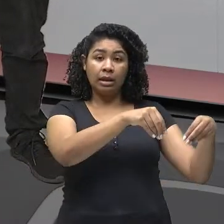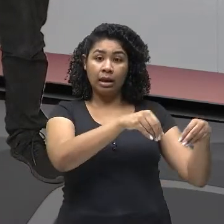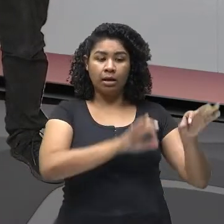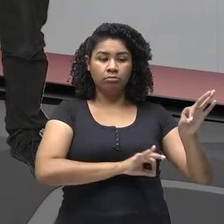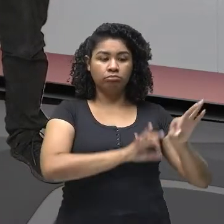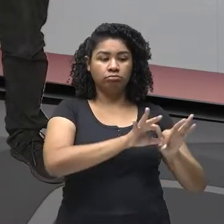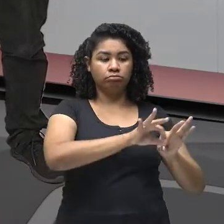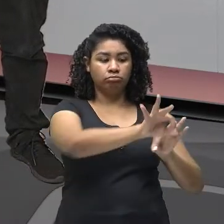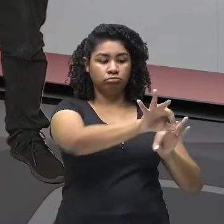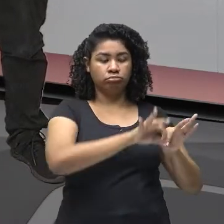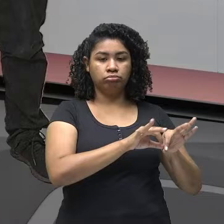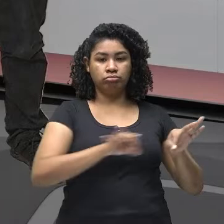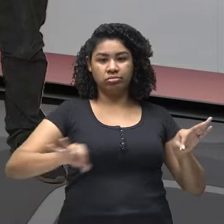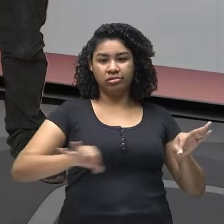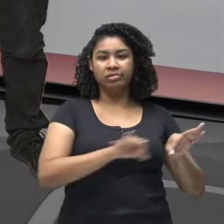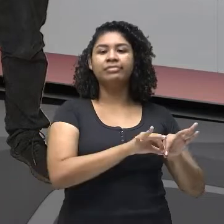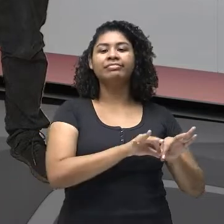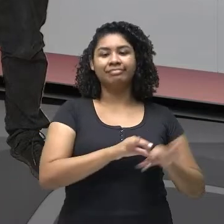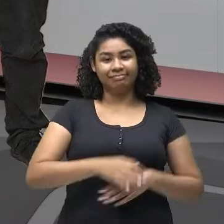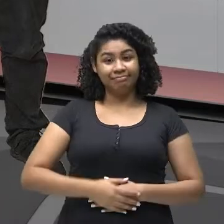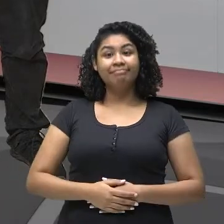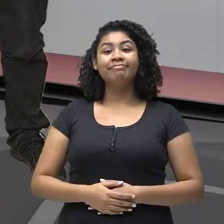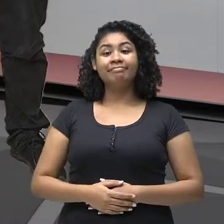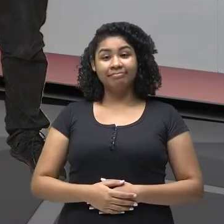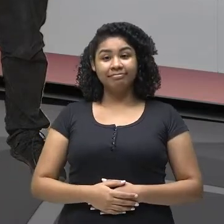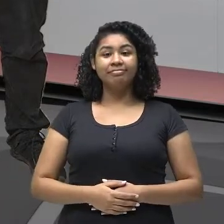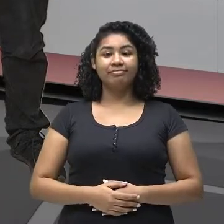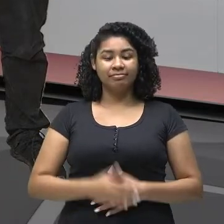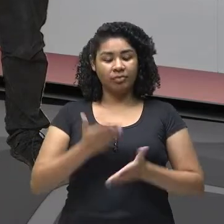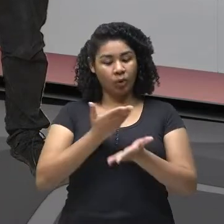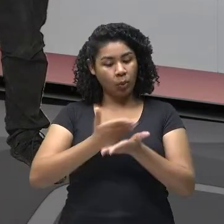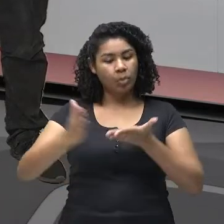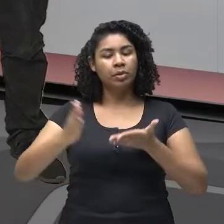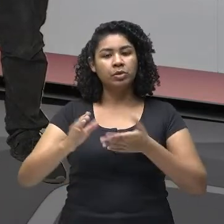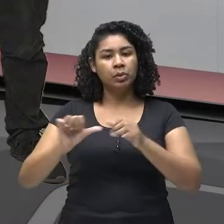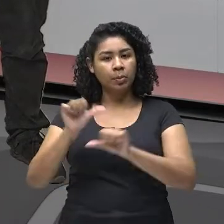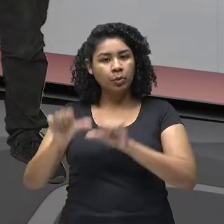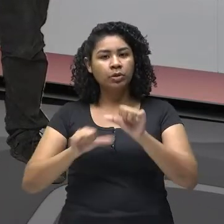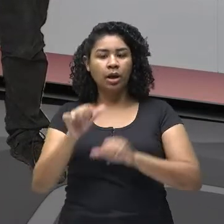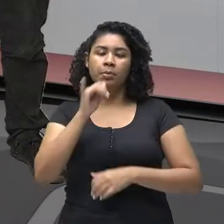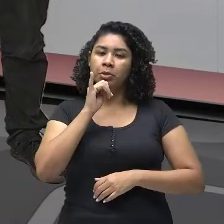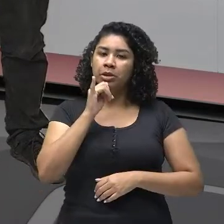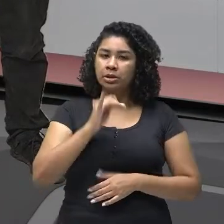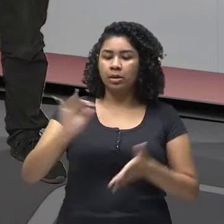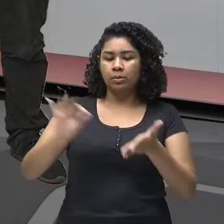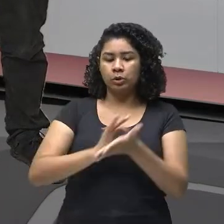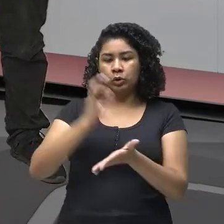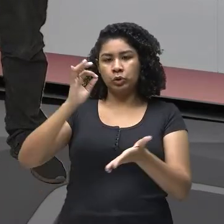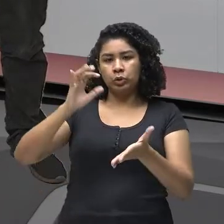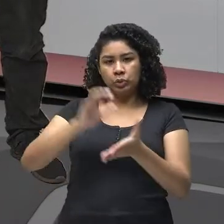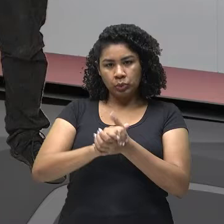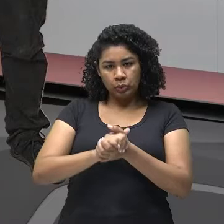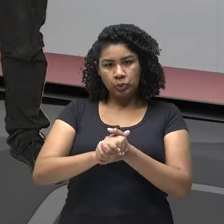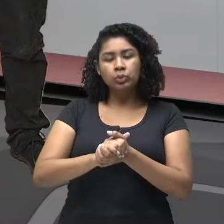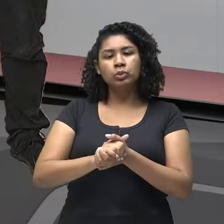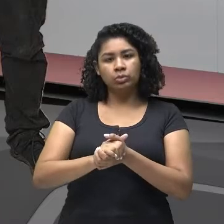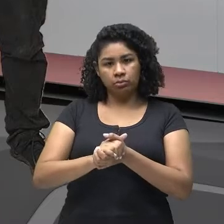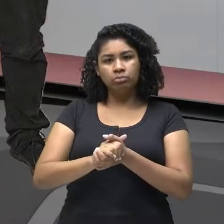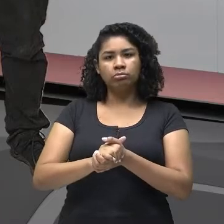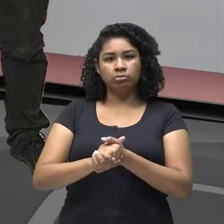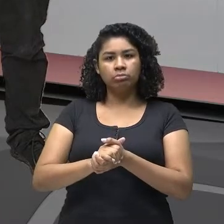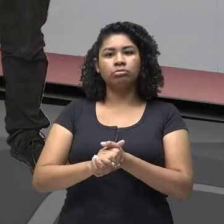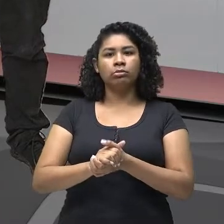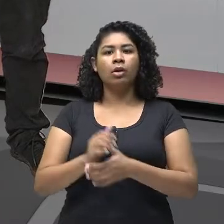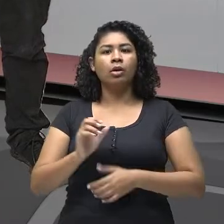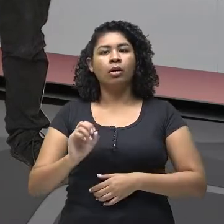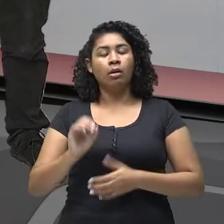de formação desses países, a partir de casamentos, de tratados e diversas outras questões. Então, nós